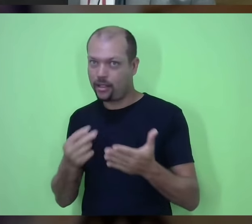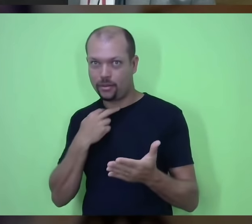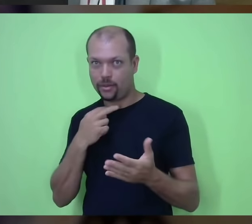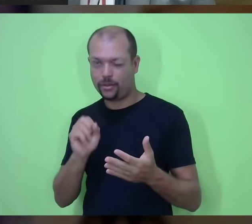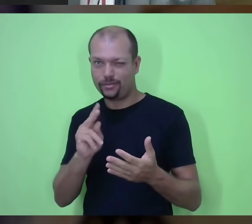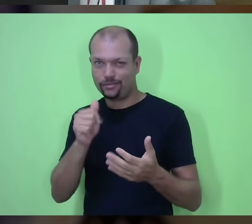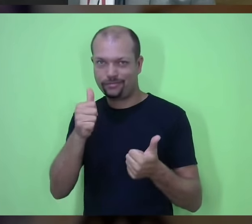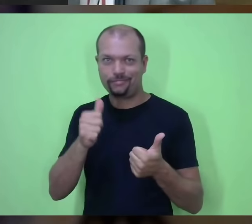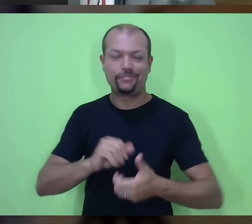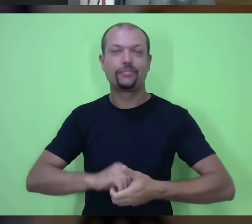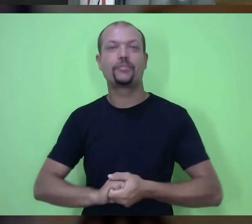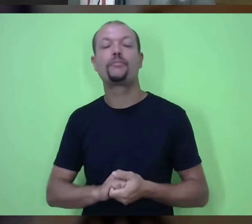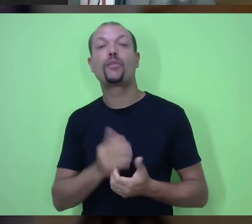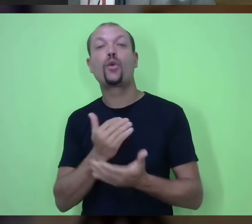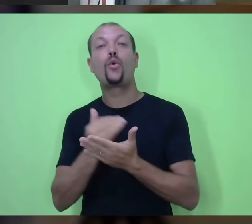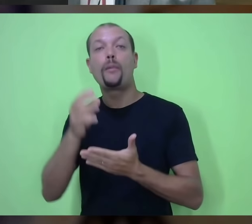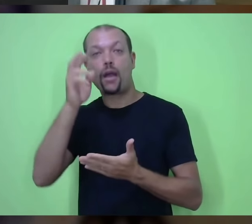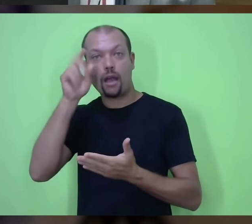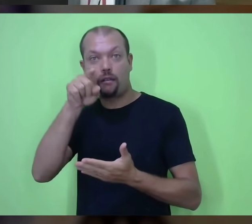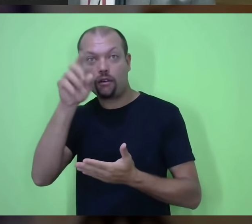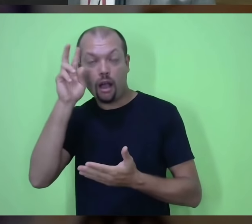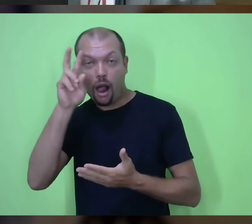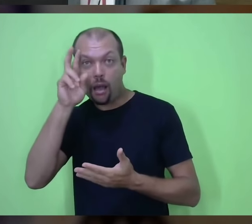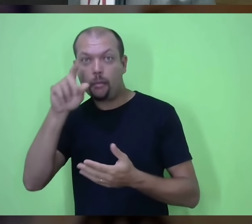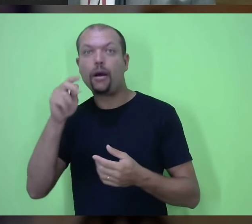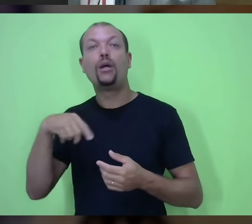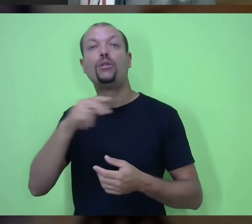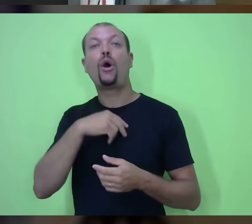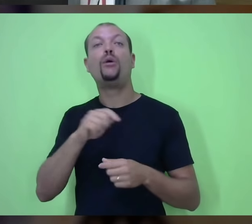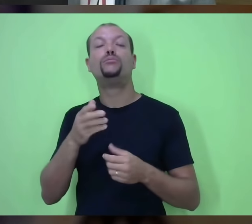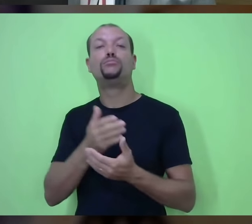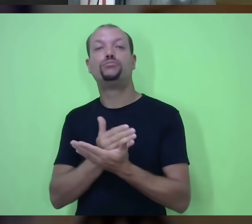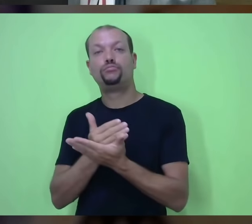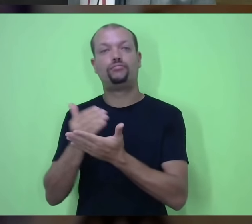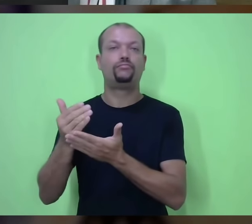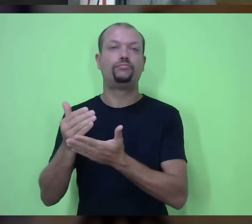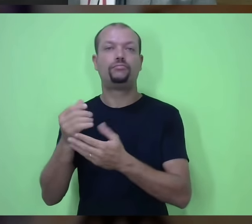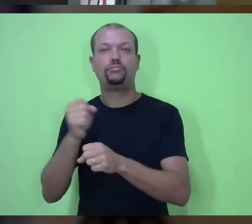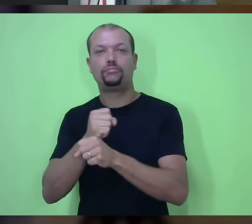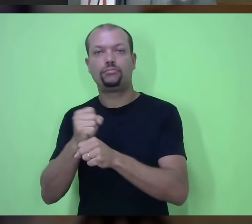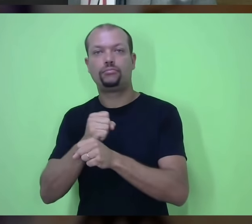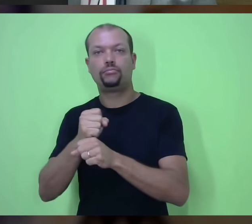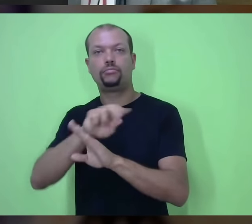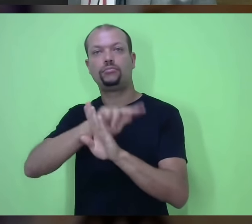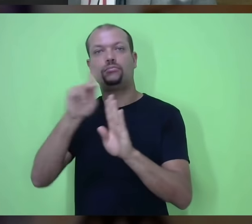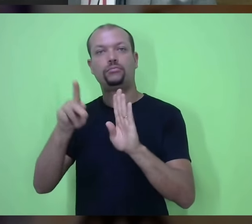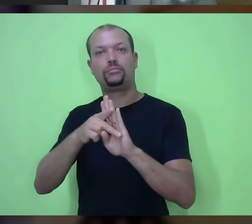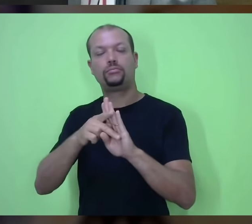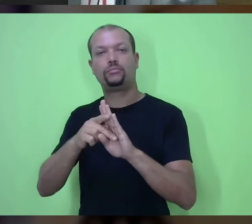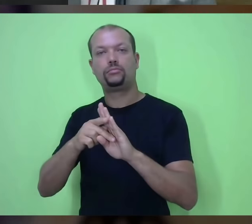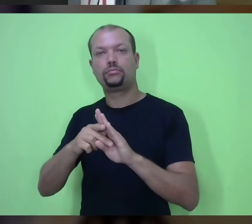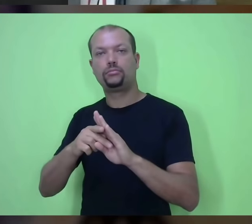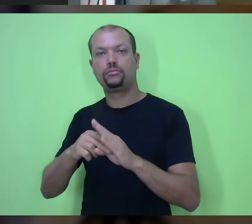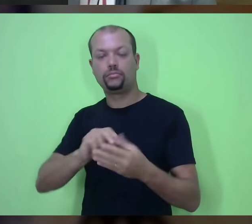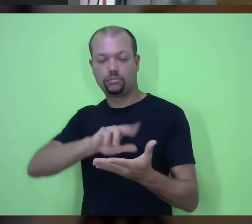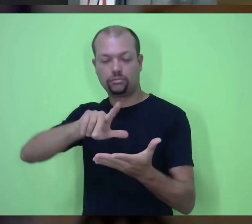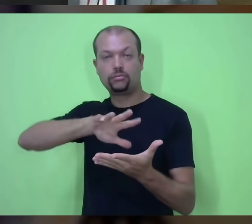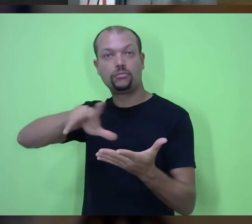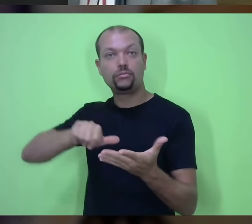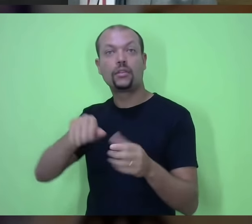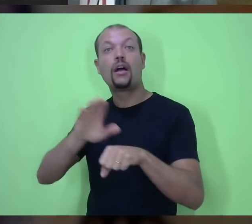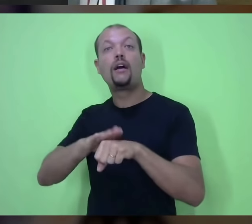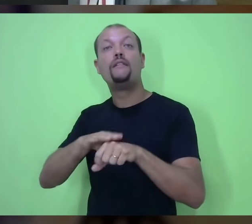pode perder. Eu também gostaria de começar lembrando você de que nós estamos, a partir deste ano, aqui na Igreja do NASP, na lição da Escola